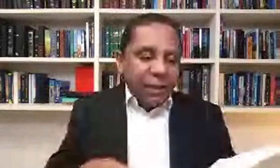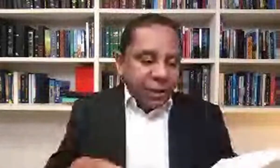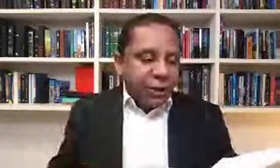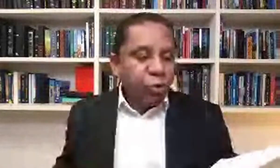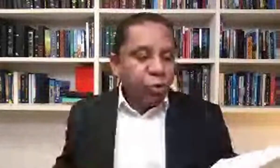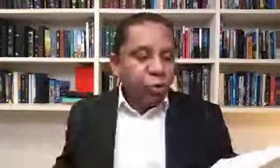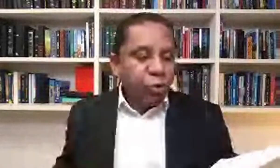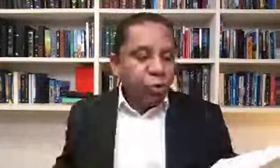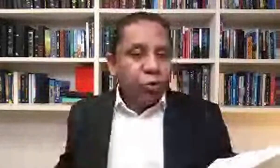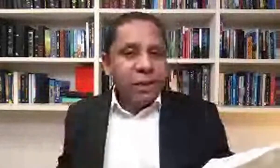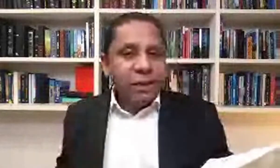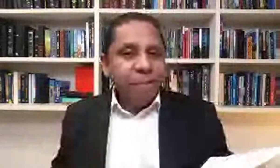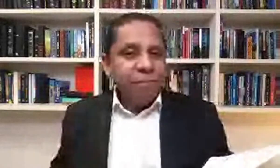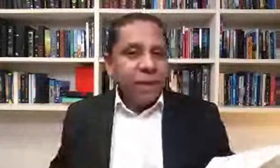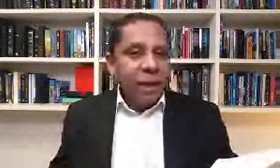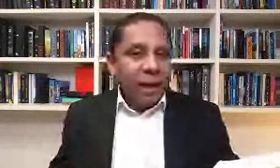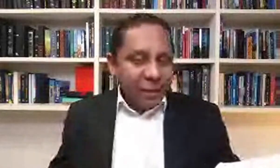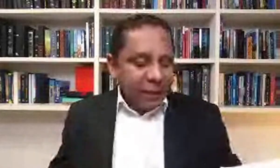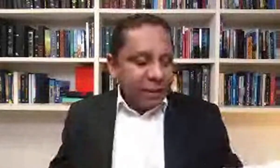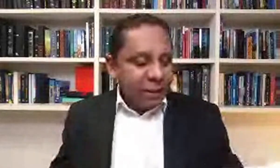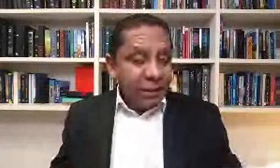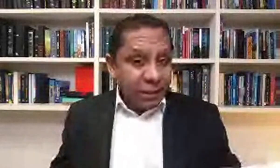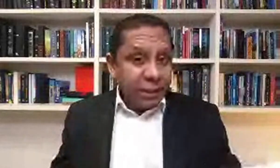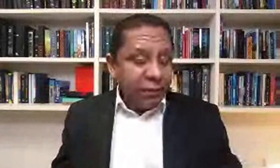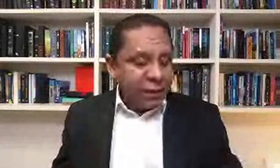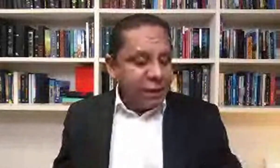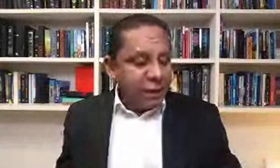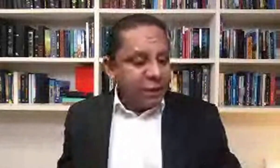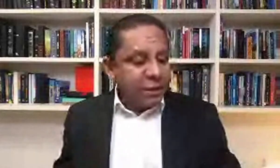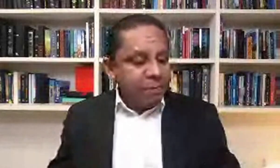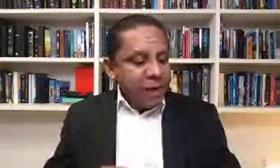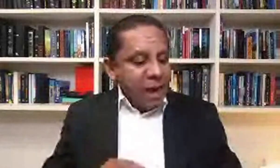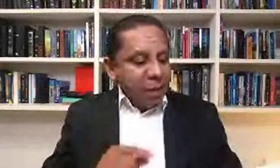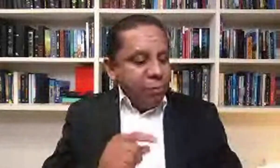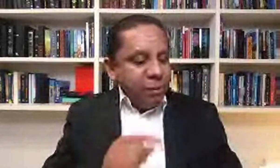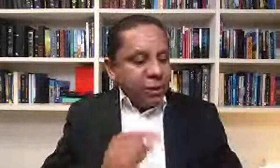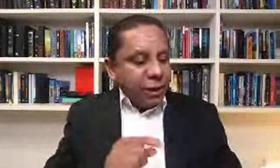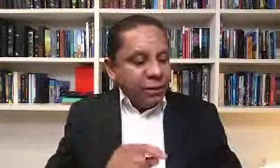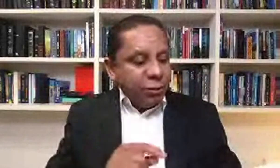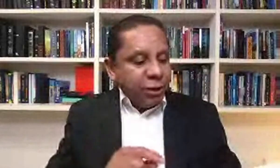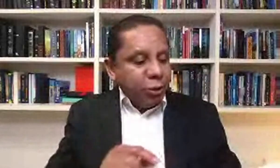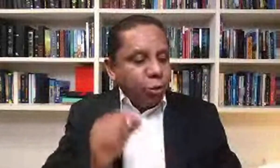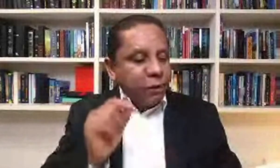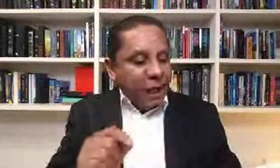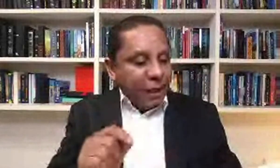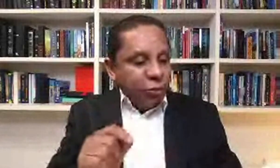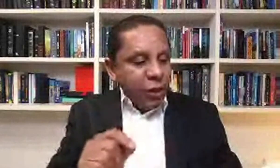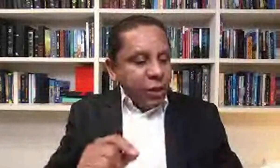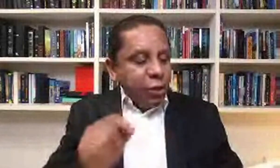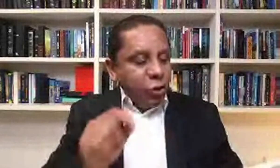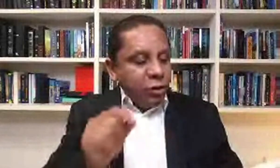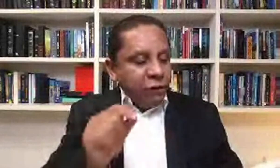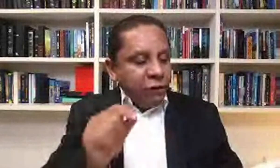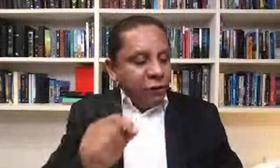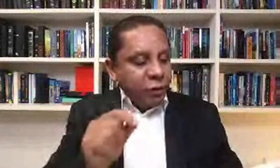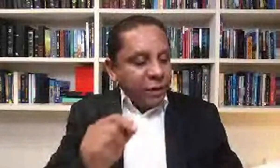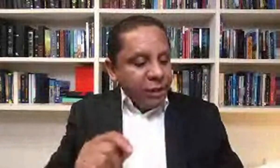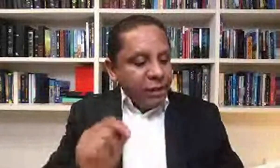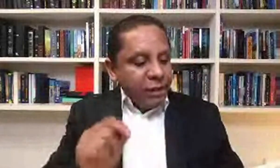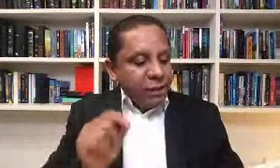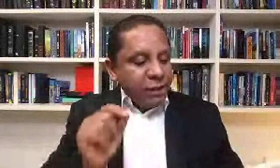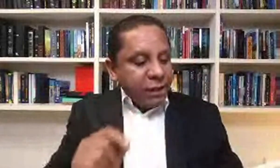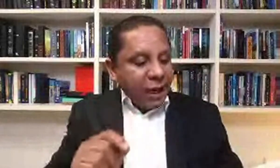na carta que Jesus manda à igreja, a terceira fase da igreja, a Bíblia chega a dizer o seguinte: cuidado que onde